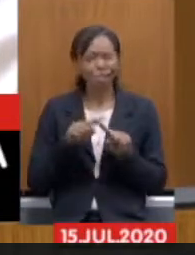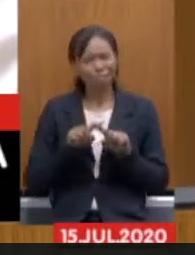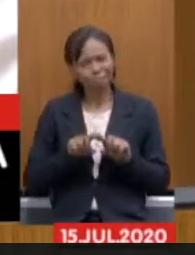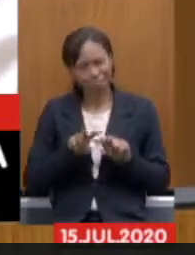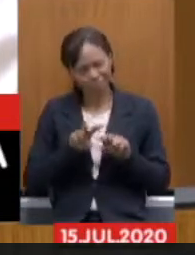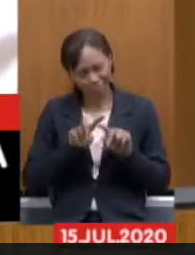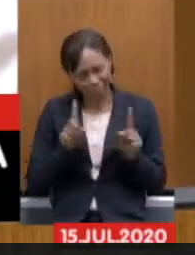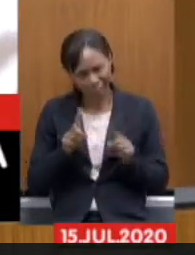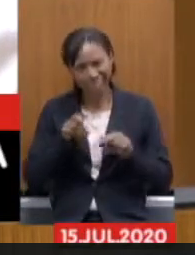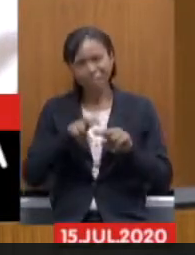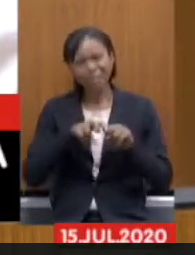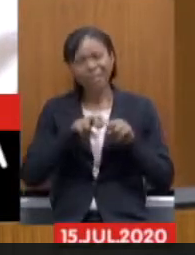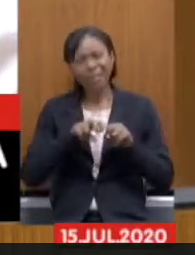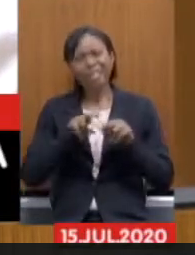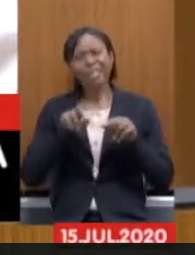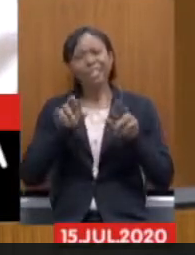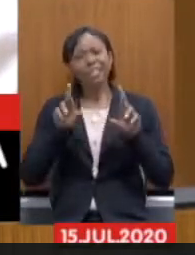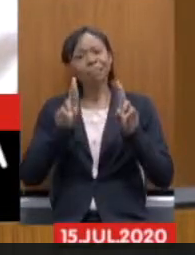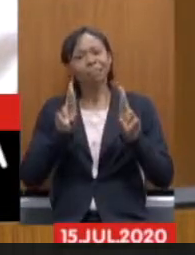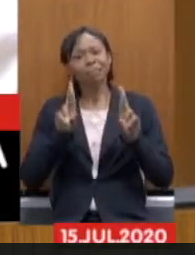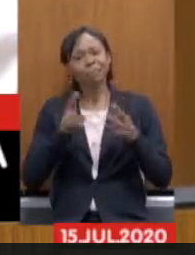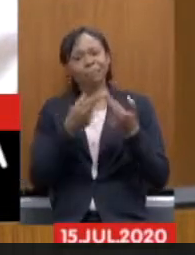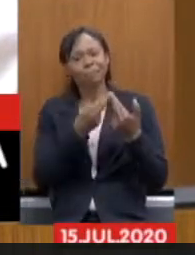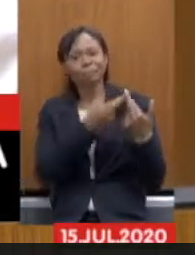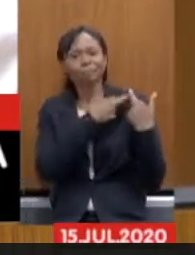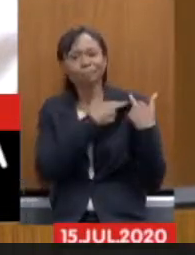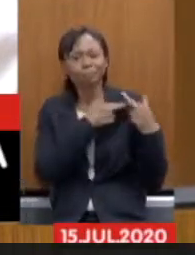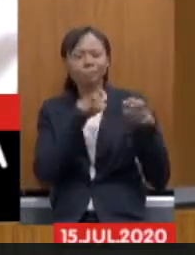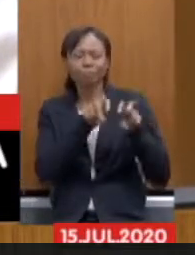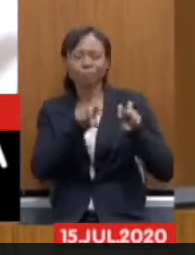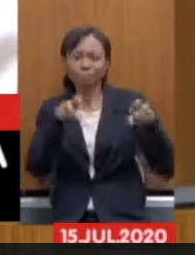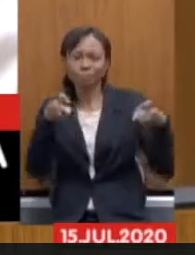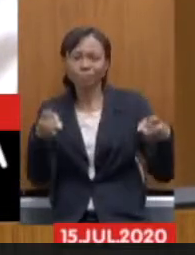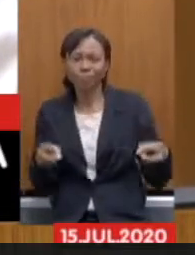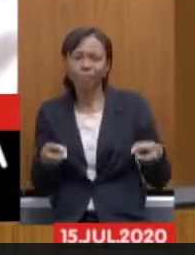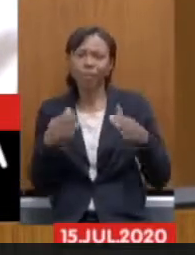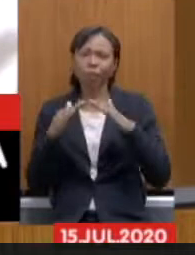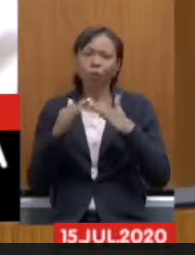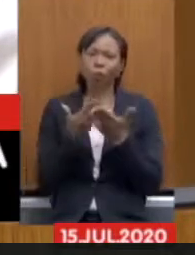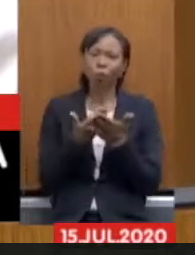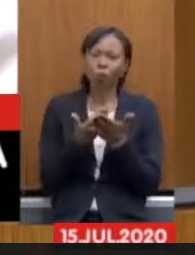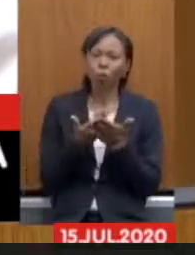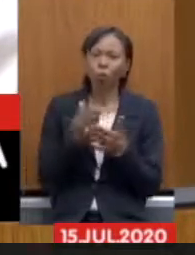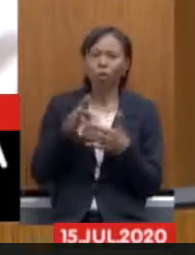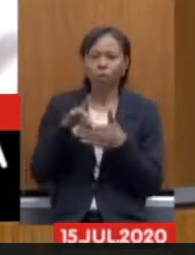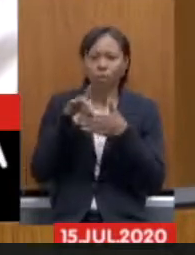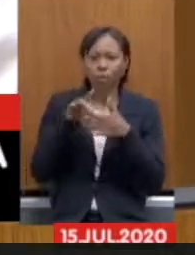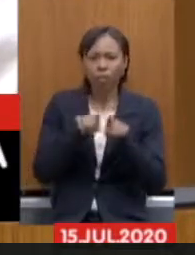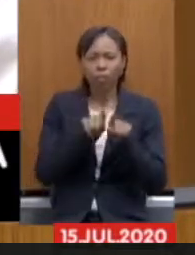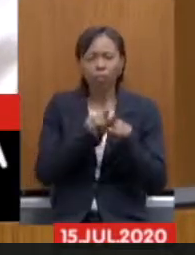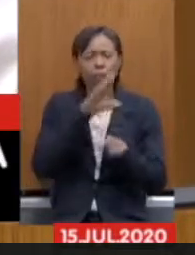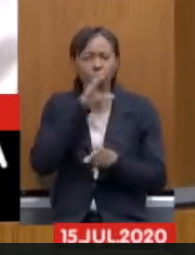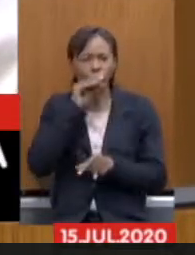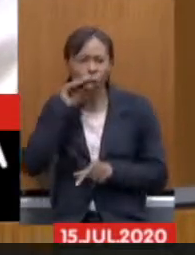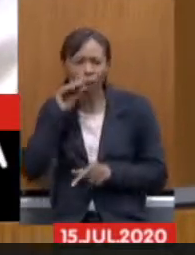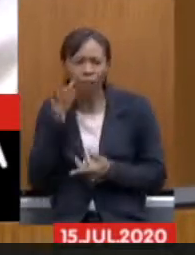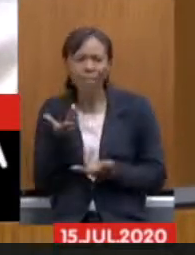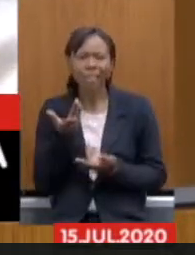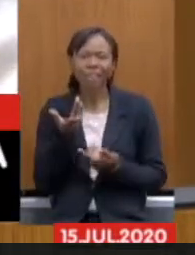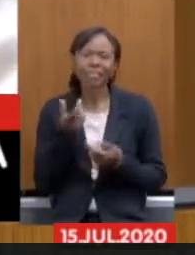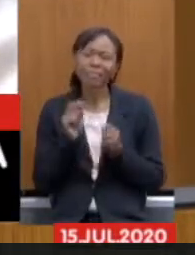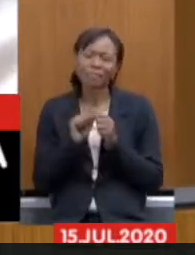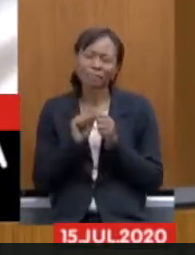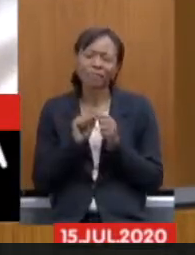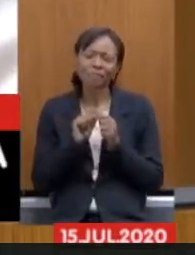responsabilidade ea forma com que a mesa colégio de líderes e os nossos servidores vem